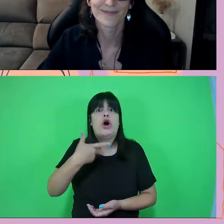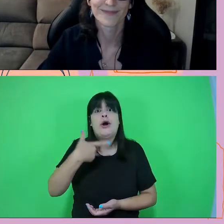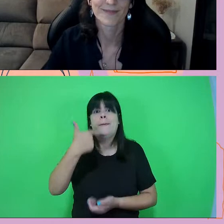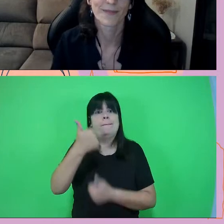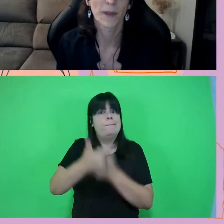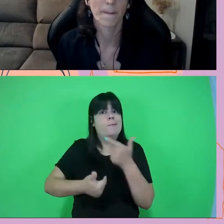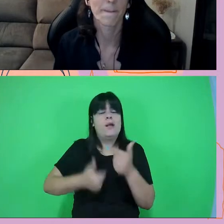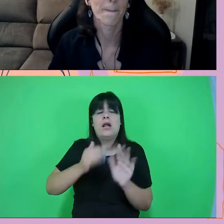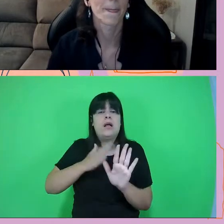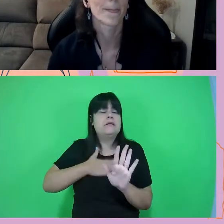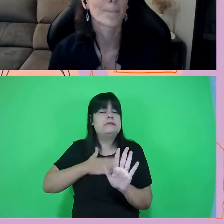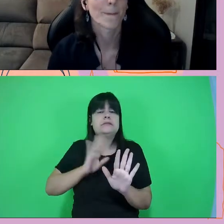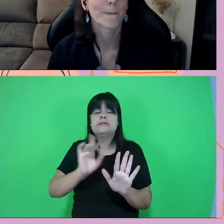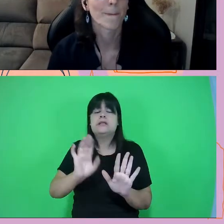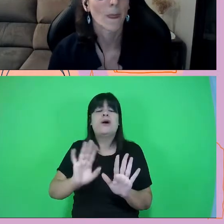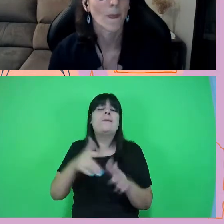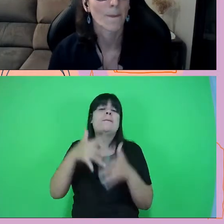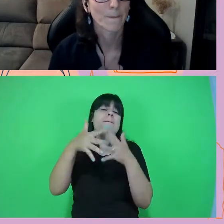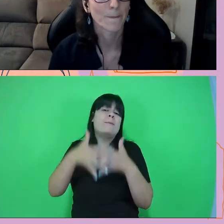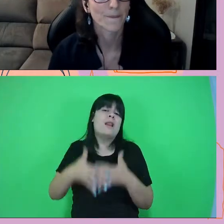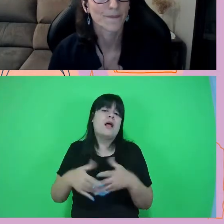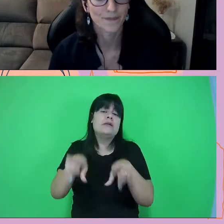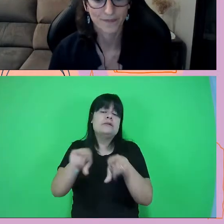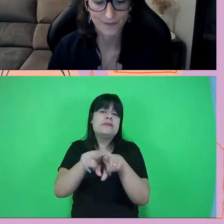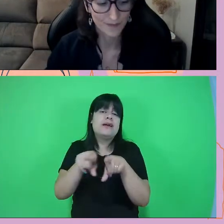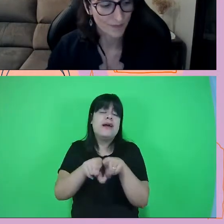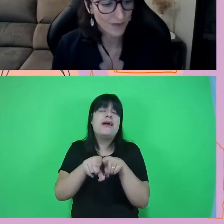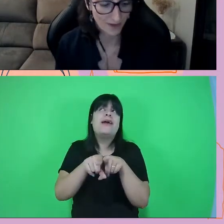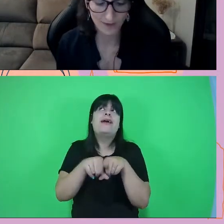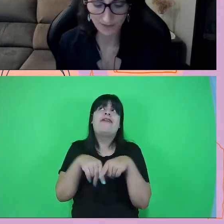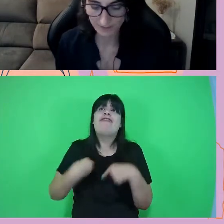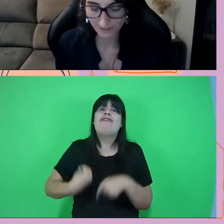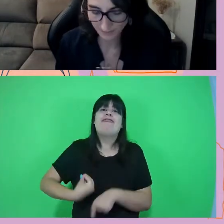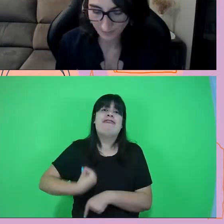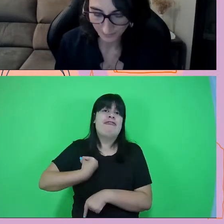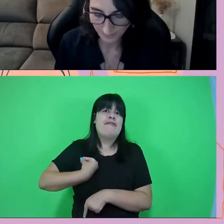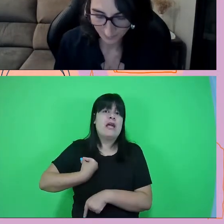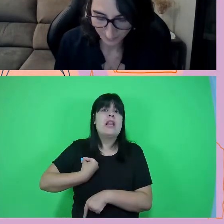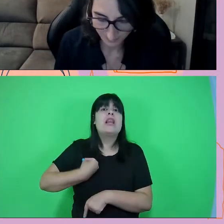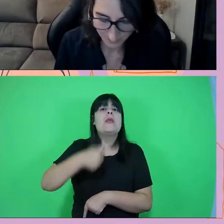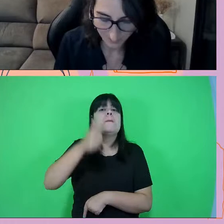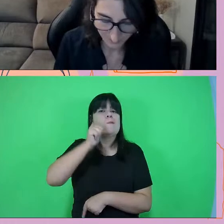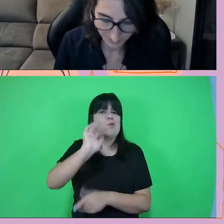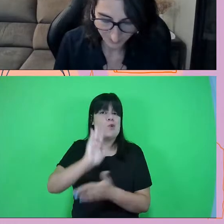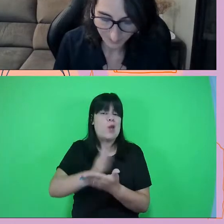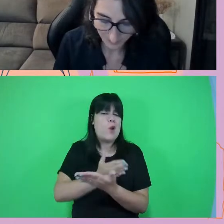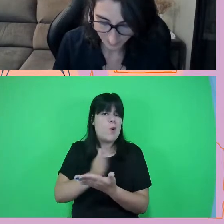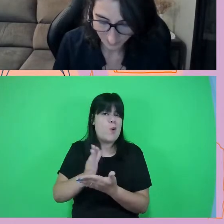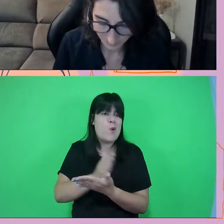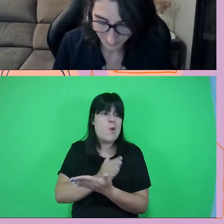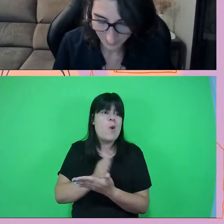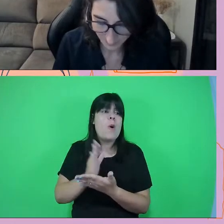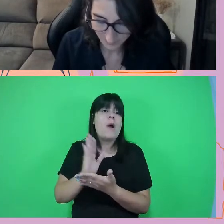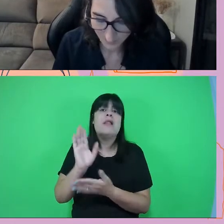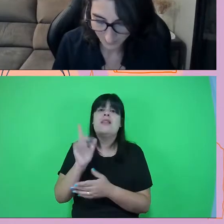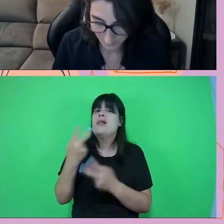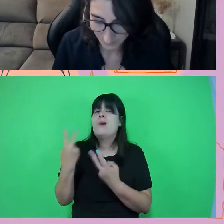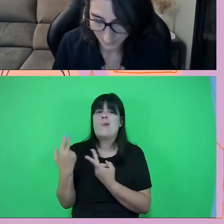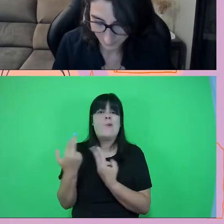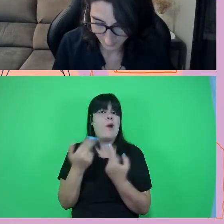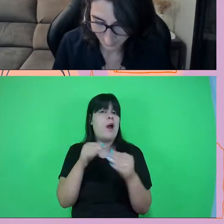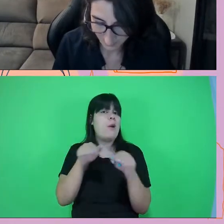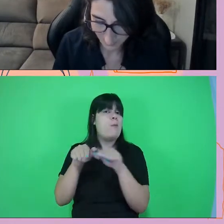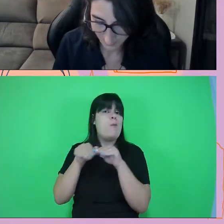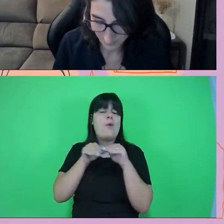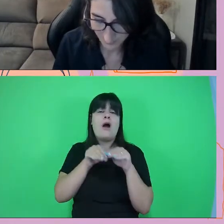foi complicado, mas também é complicado na vida de algumas mulheres que estão aí enfrentando o mesmo que eu enfrentei